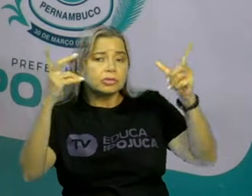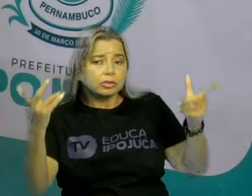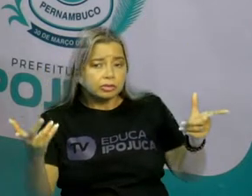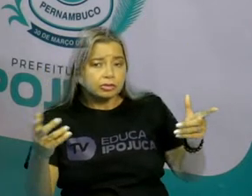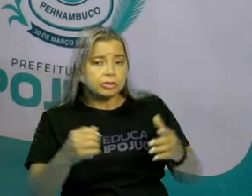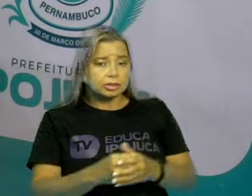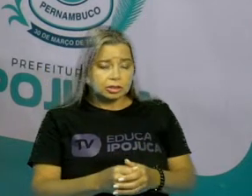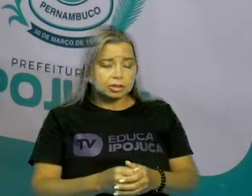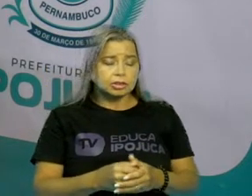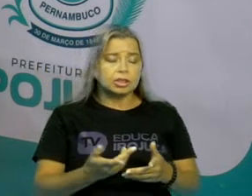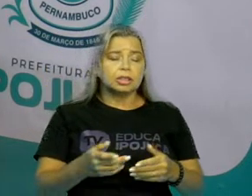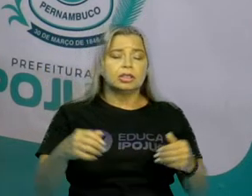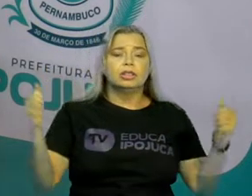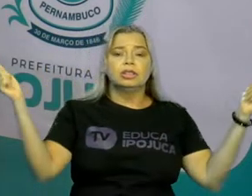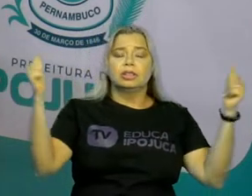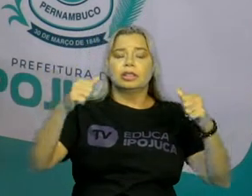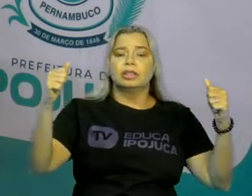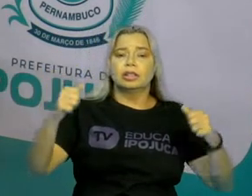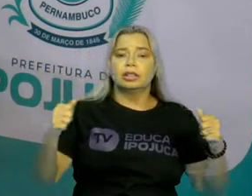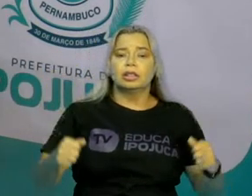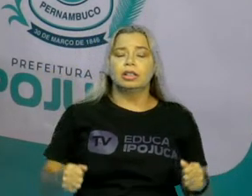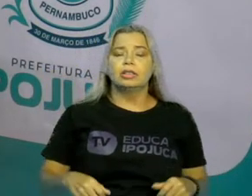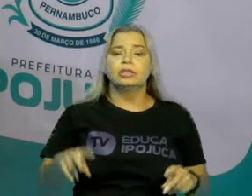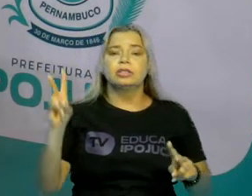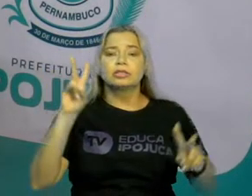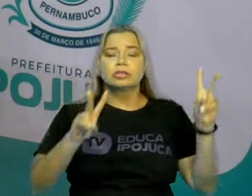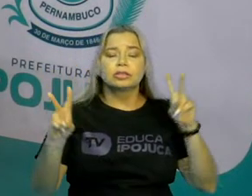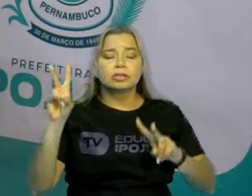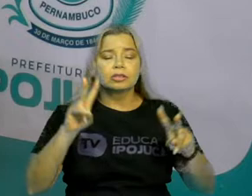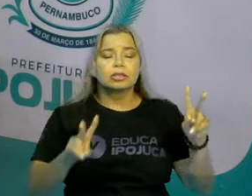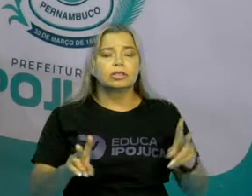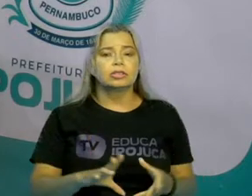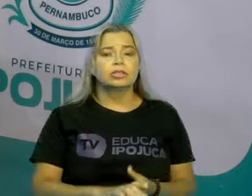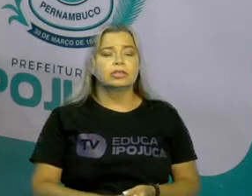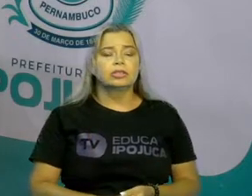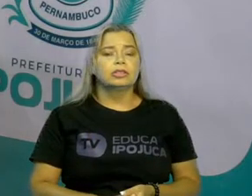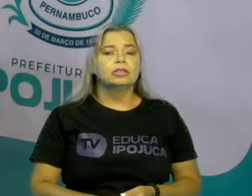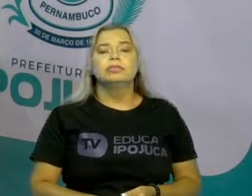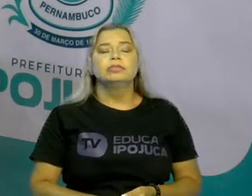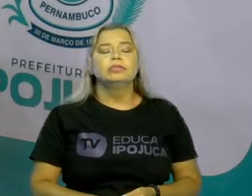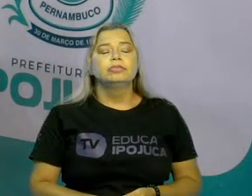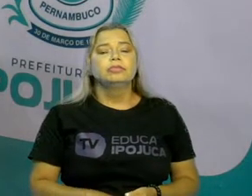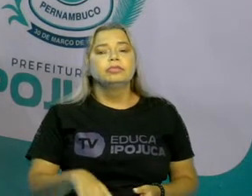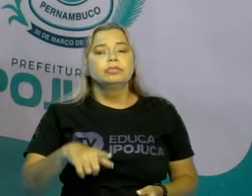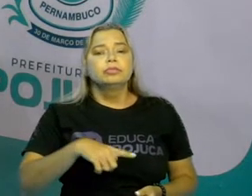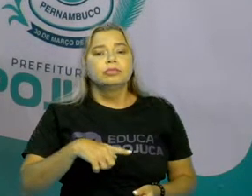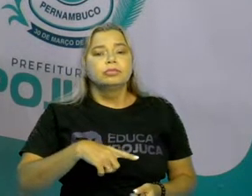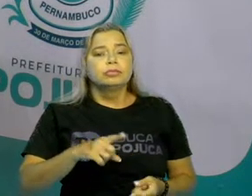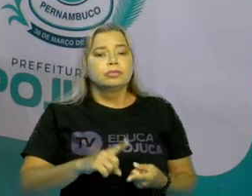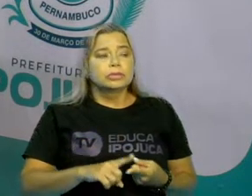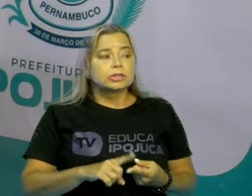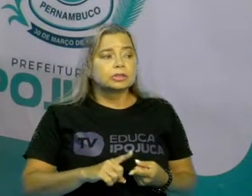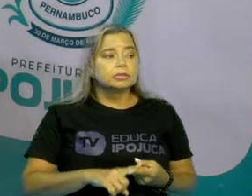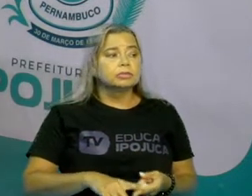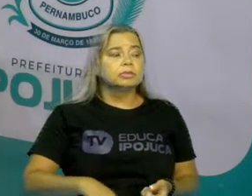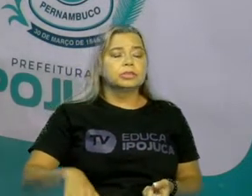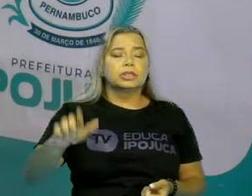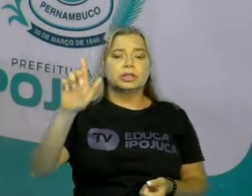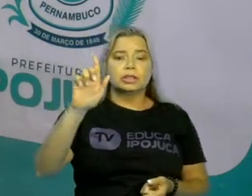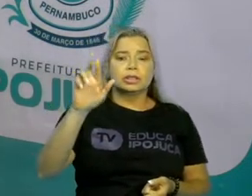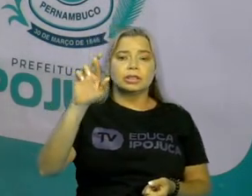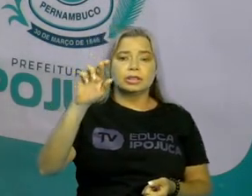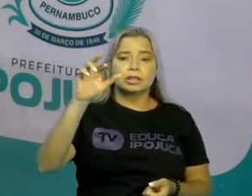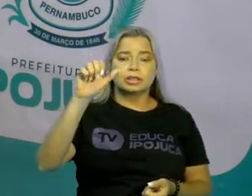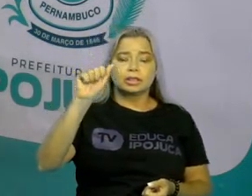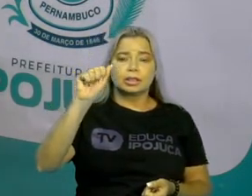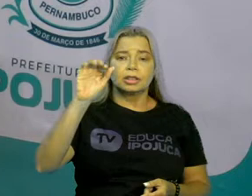de artes visuais que abriu a nossa aula de hoje. Temos também as artes gráficas. O